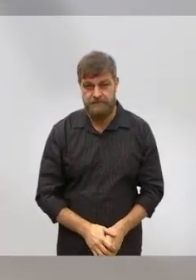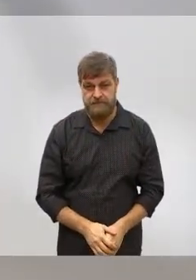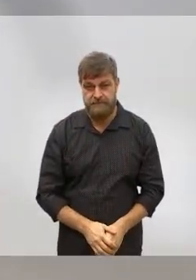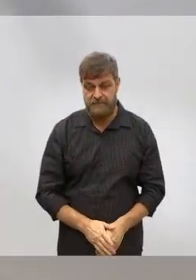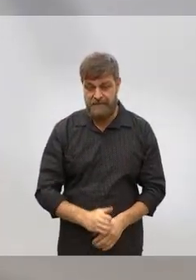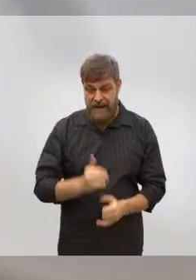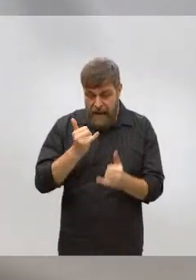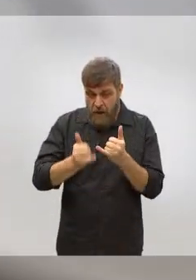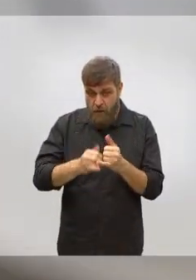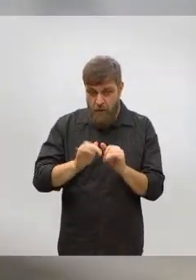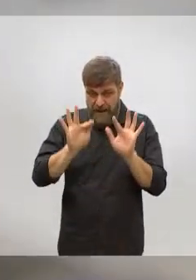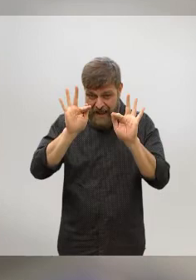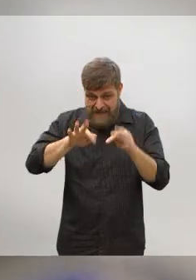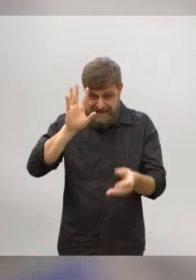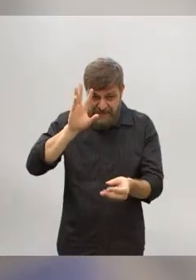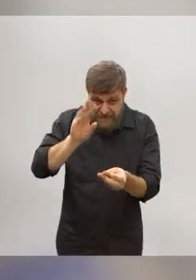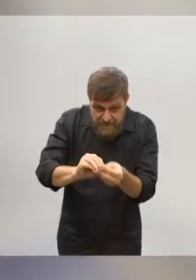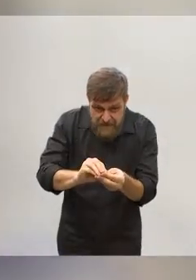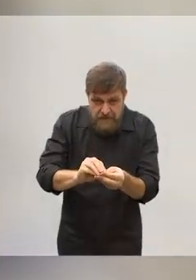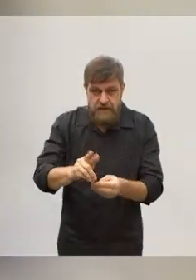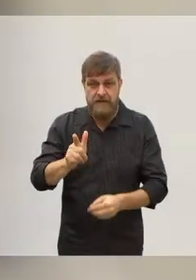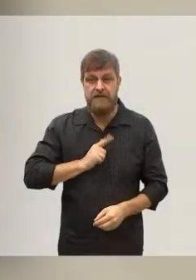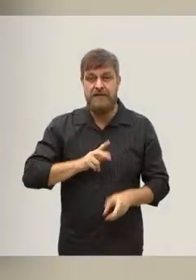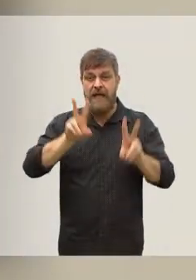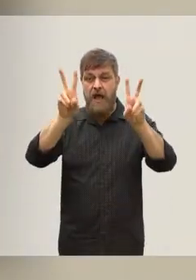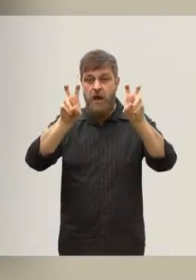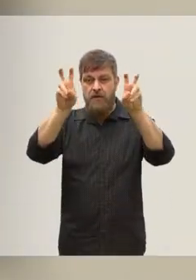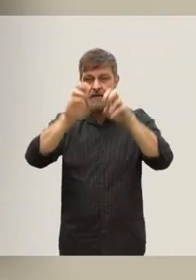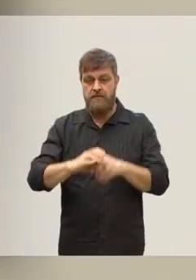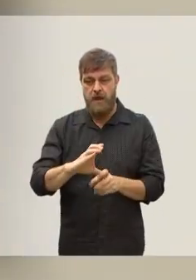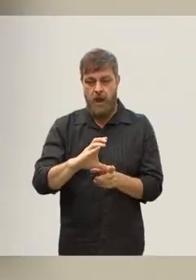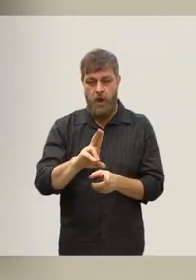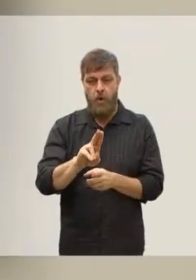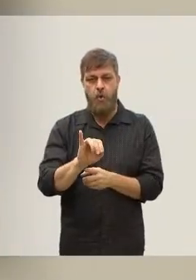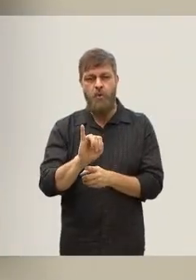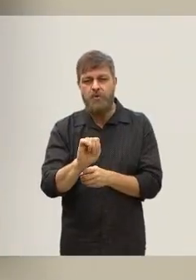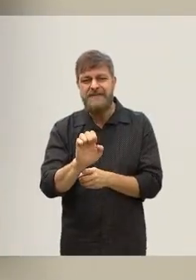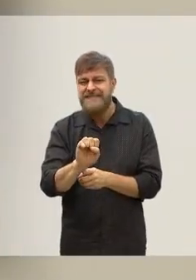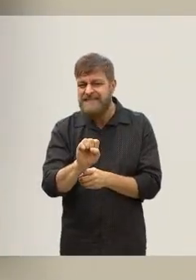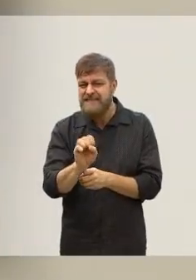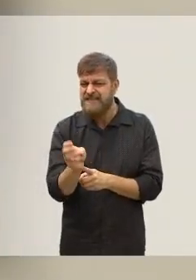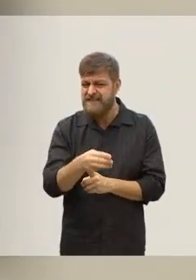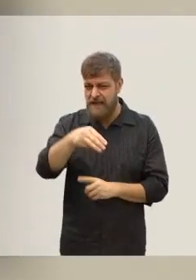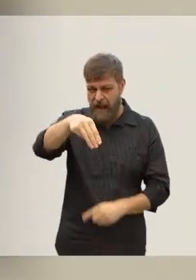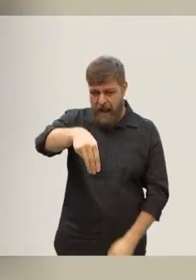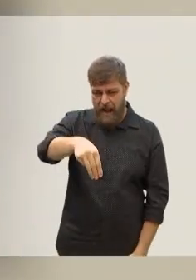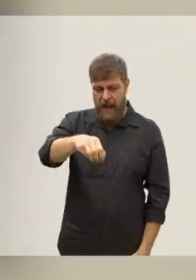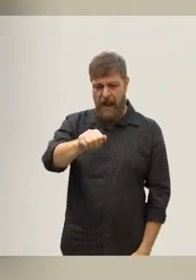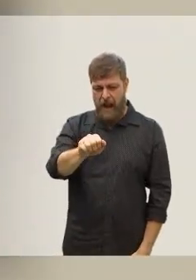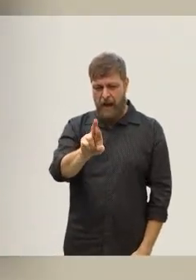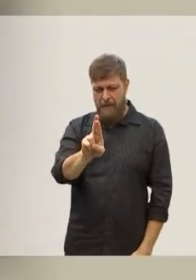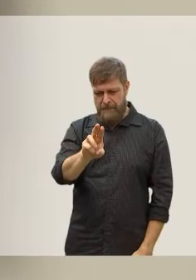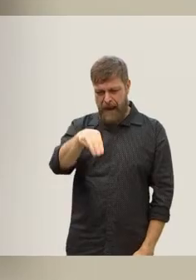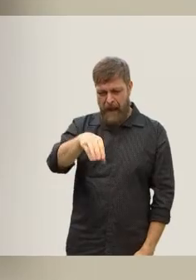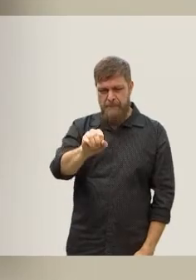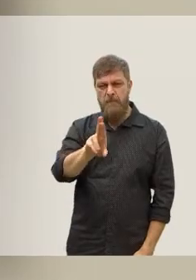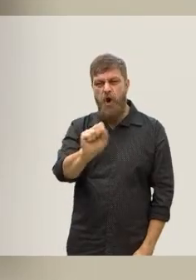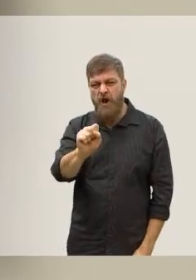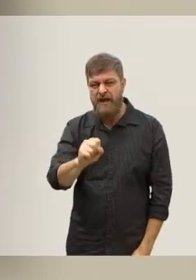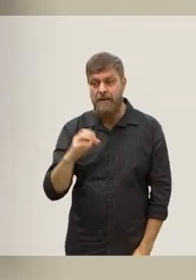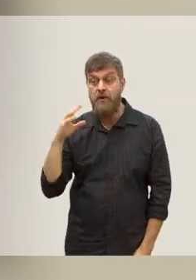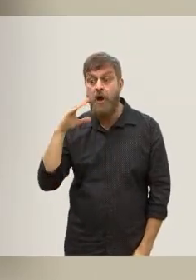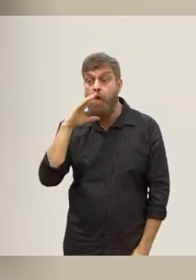Estamos chegando ao final do programa, mas ainda vamos falar sobre a cutis marmórea, gerada pelo calor do sol ou dos